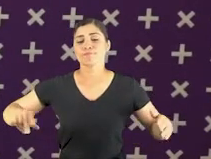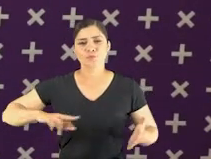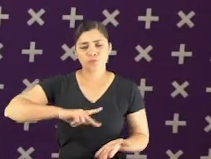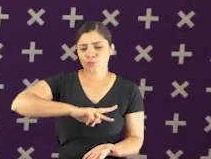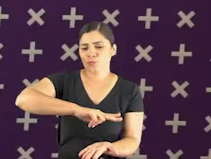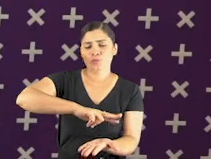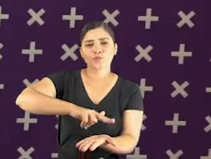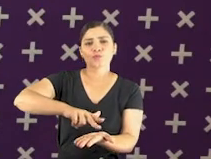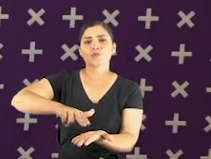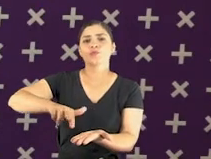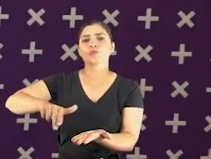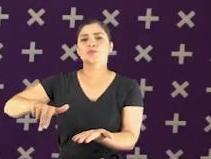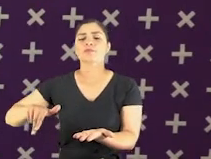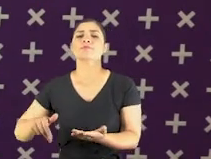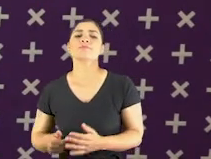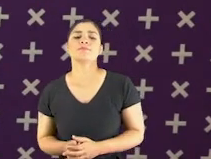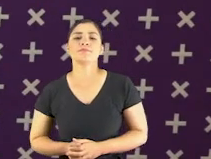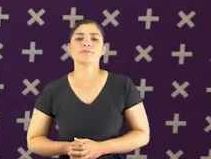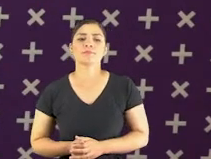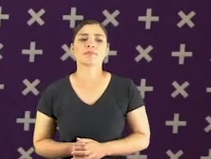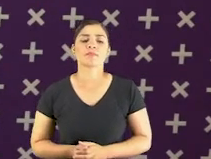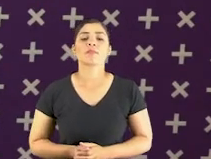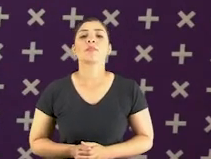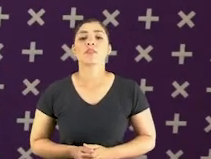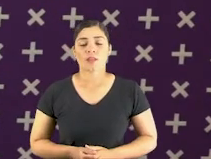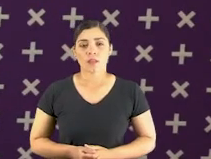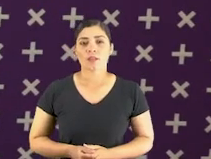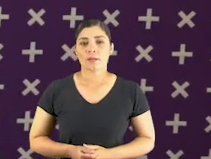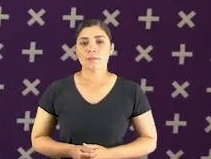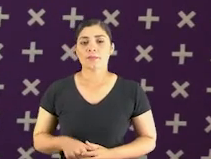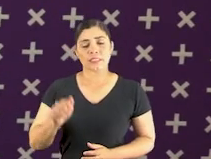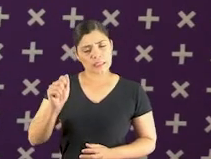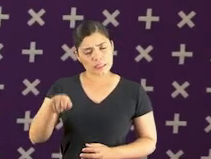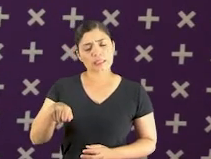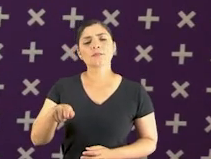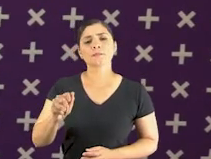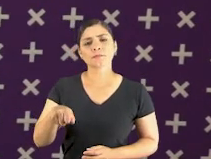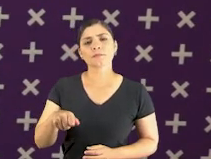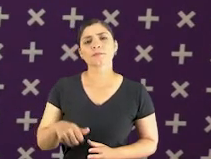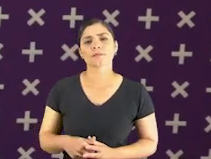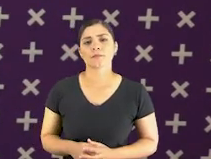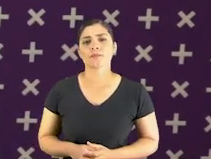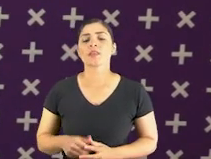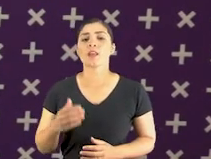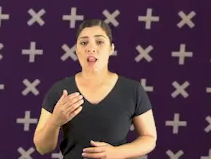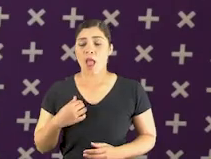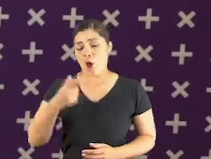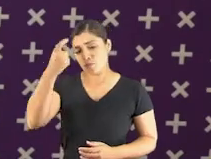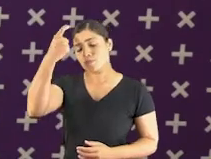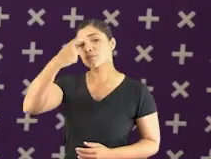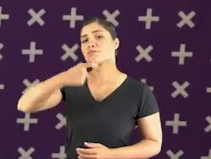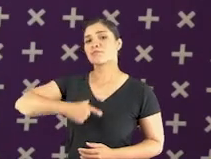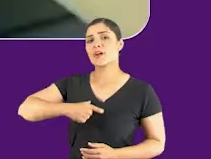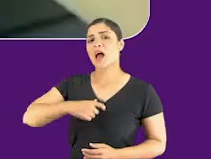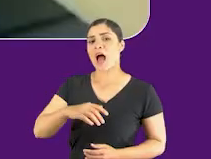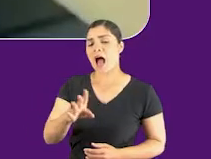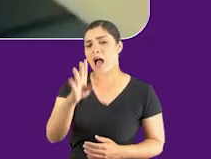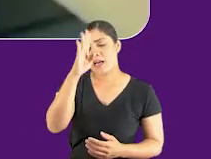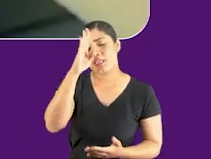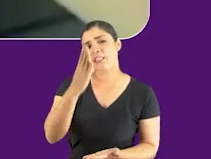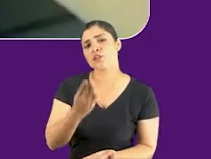de fato fomenta a Inovação sim é eu eu pessoalmente acredito